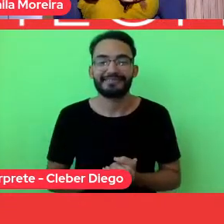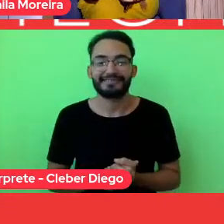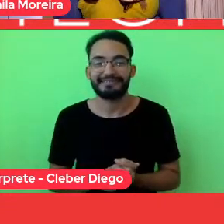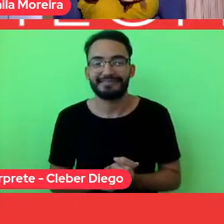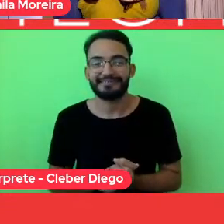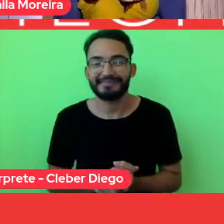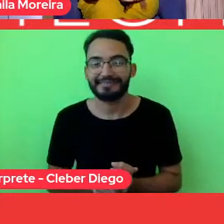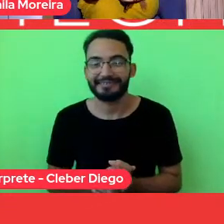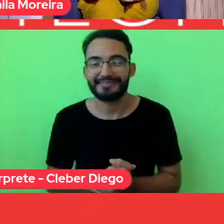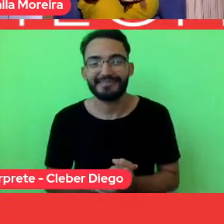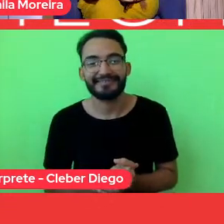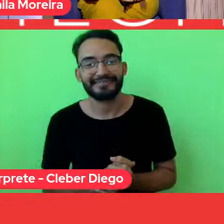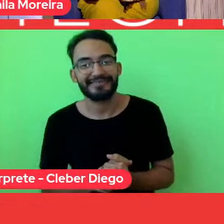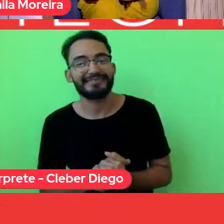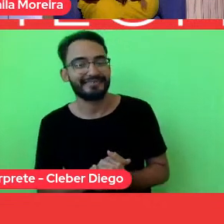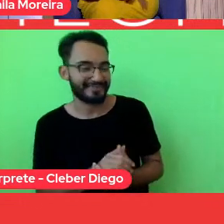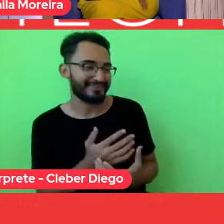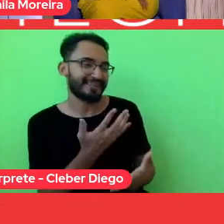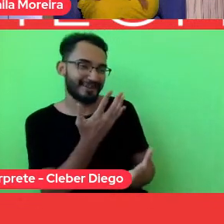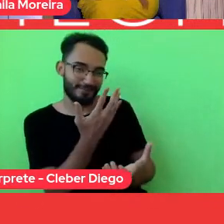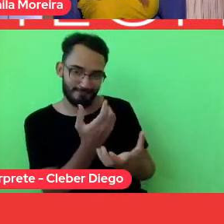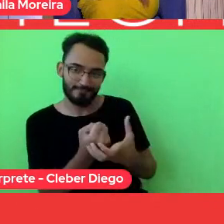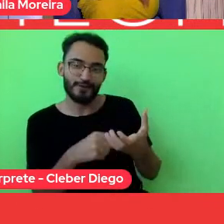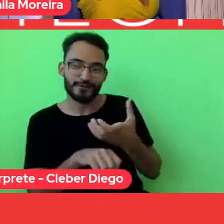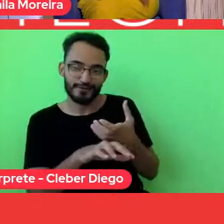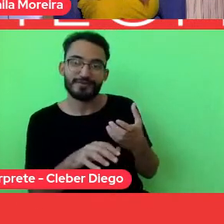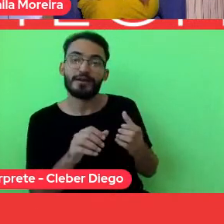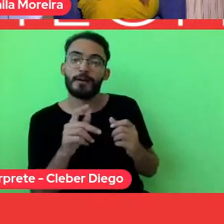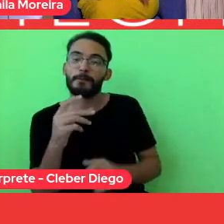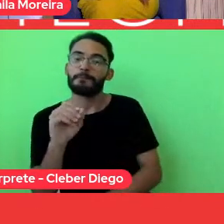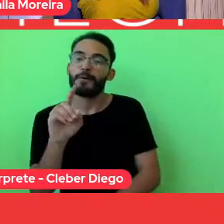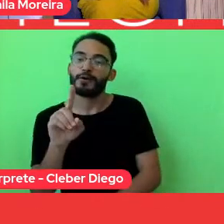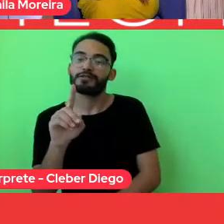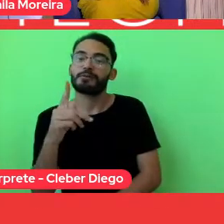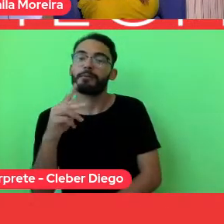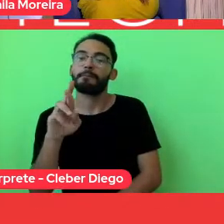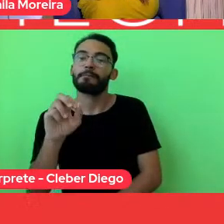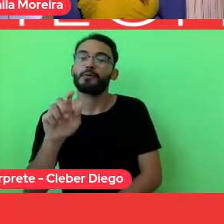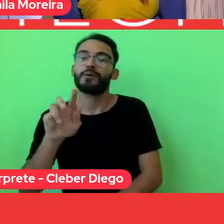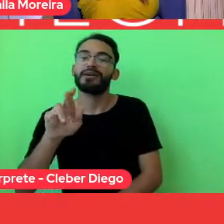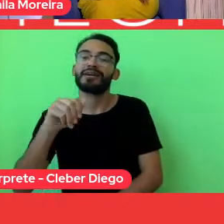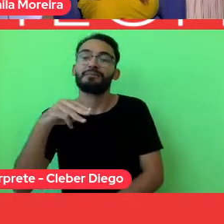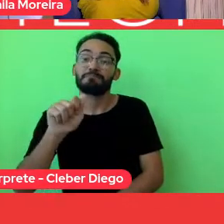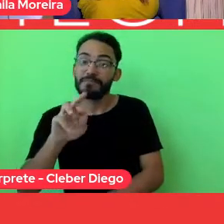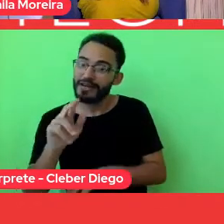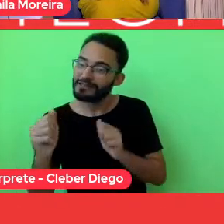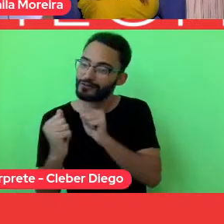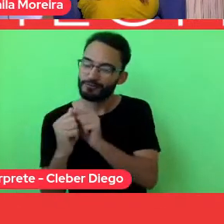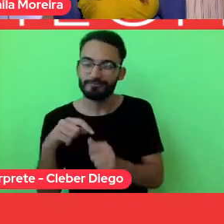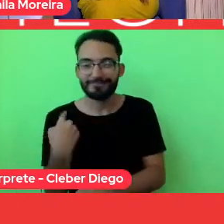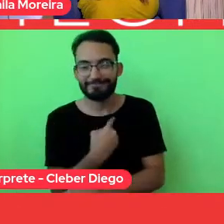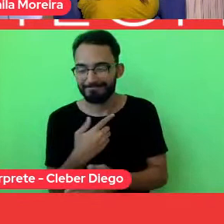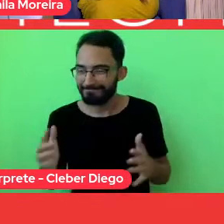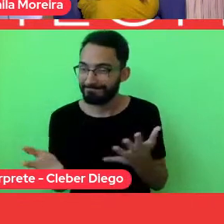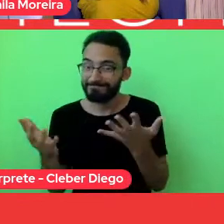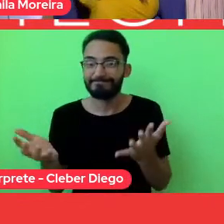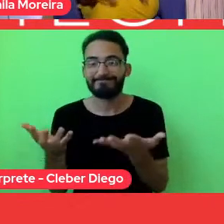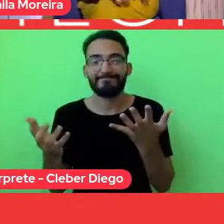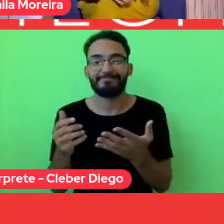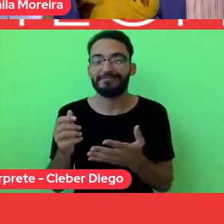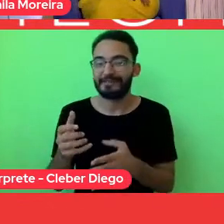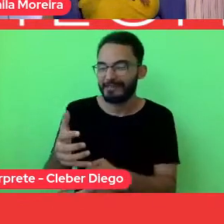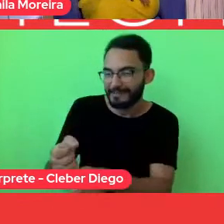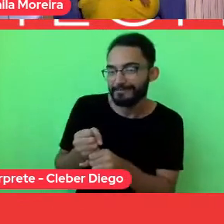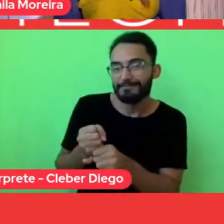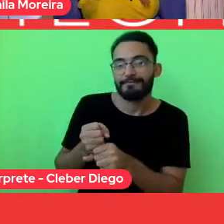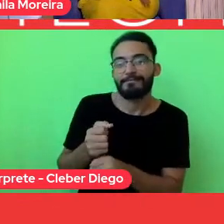Já que ela falou já para ouvir o Pode Programar, então cola na gente que a gente ajuda vocês a entrar, a gente puxa vocês. Se a